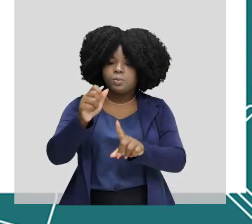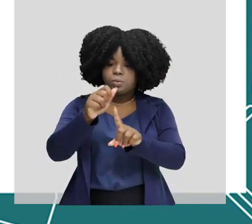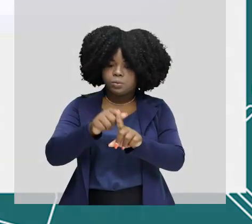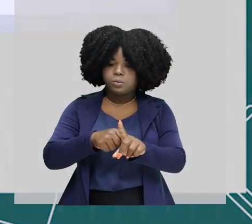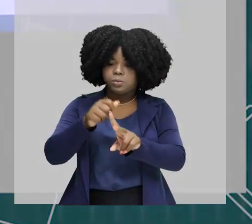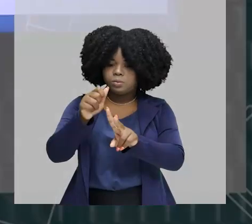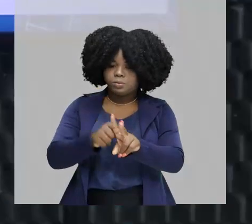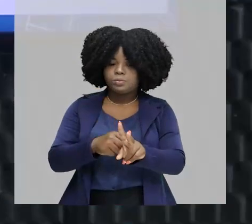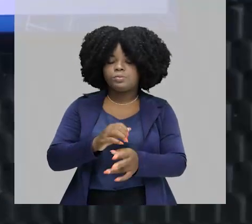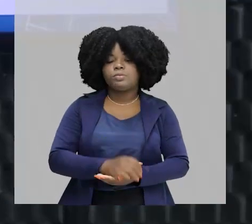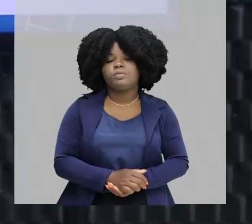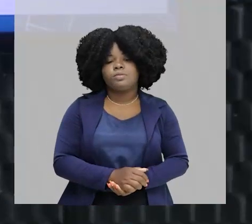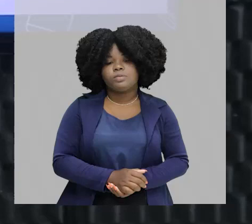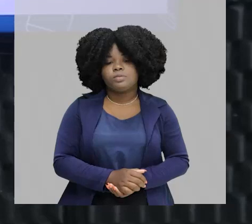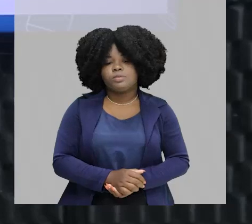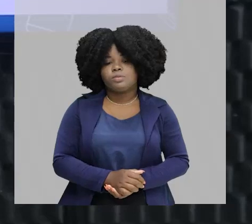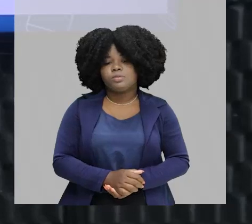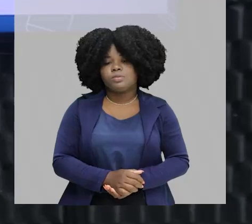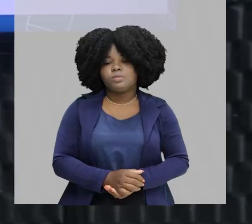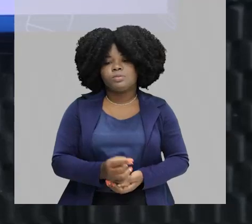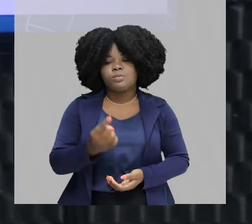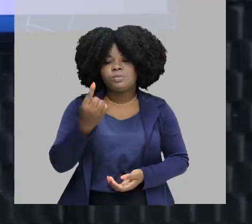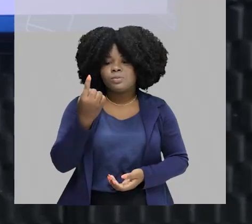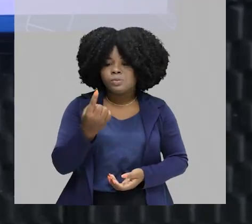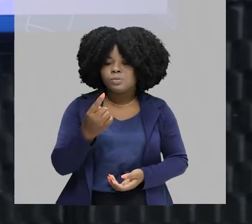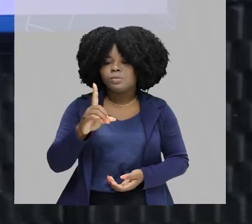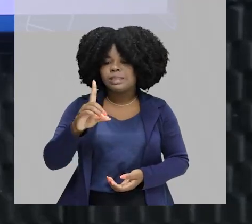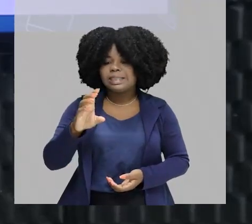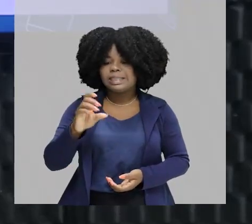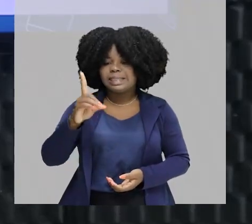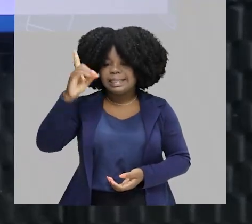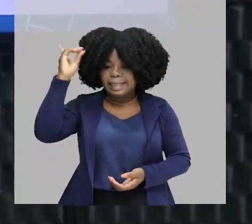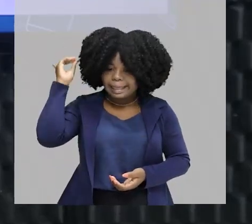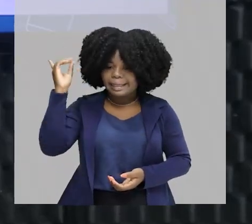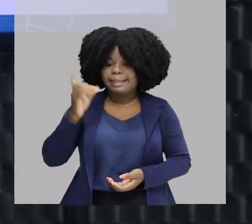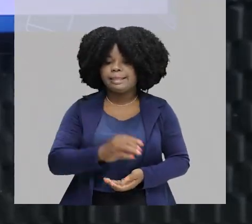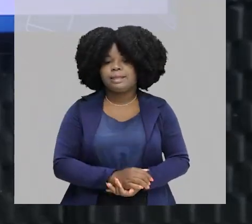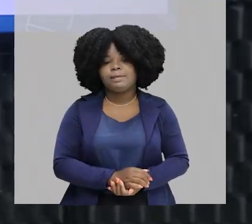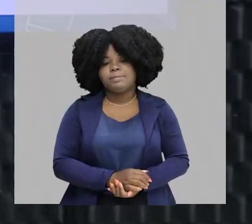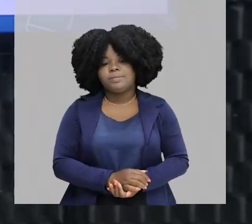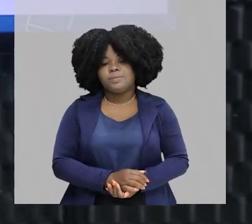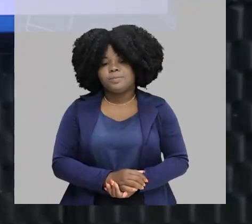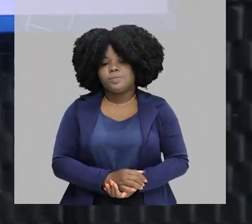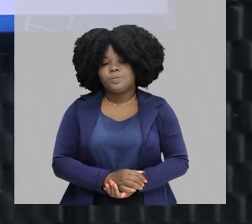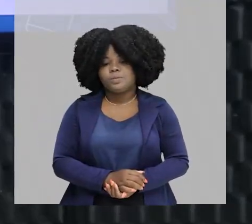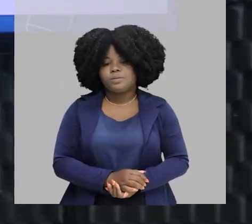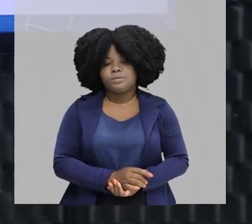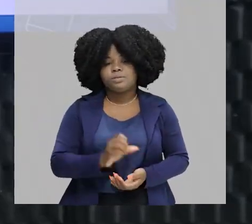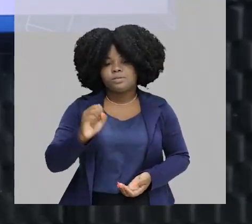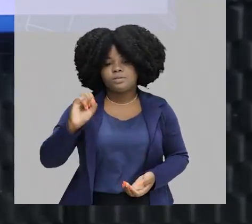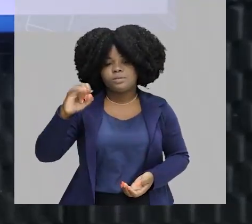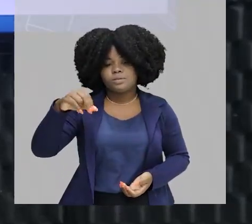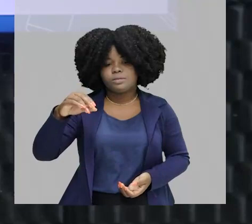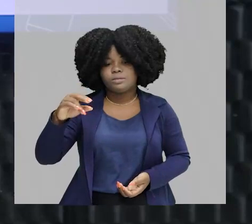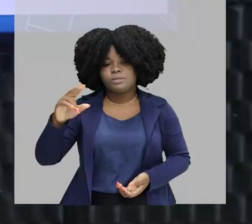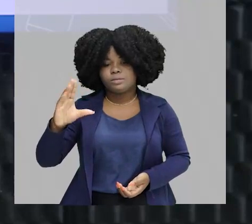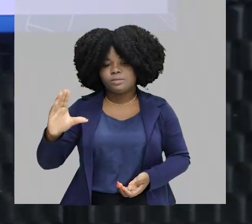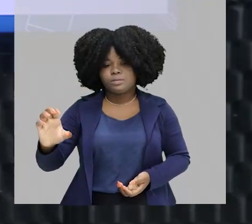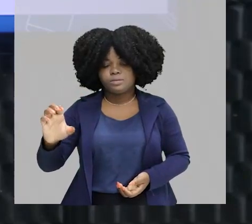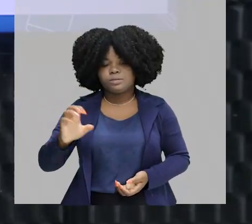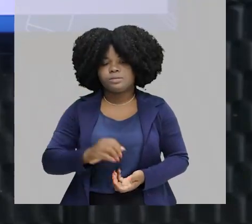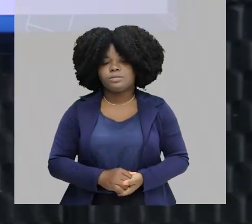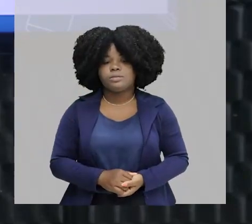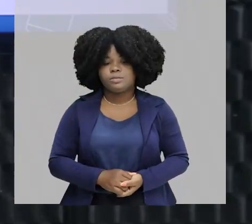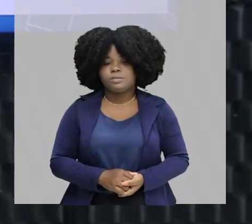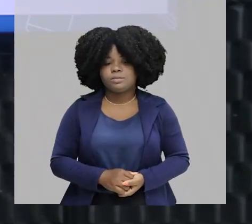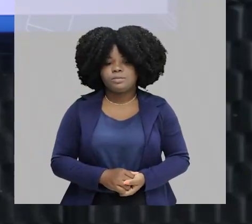1 decade, por uma década. Então, são referências de tempo. Já o since é usado para falar de um ponto